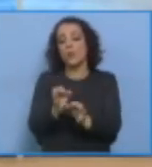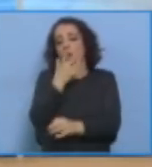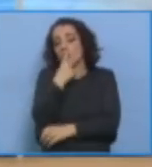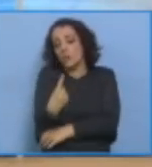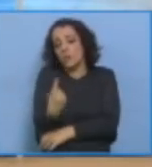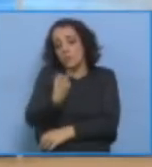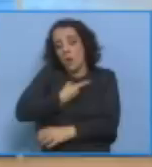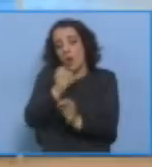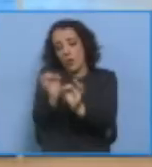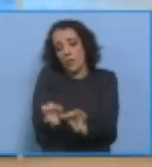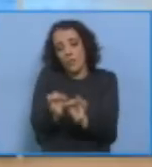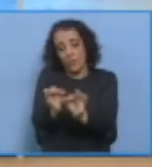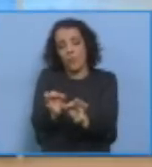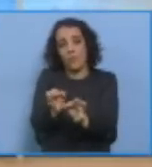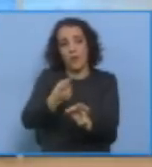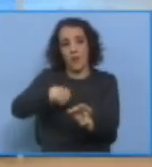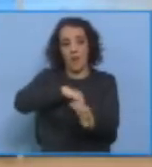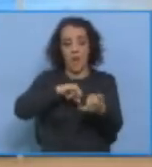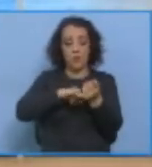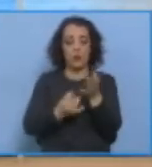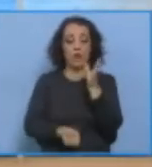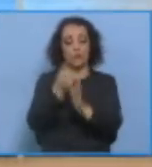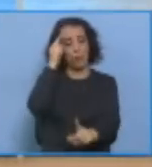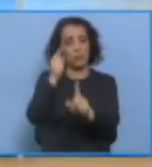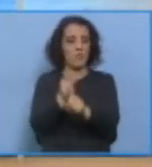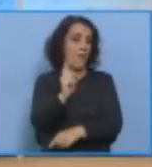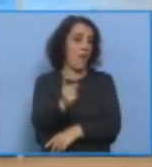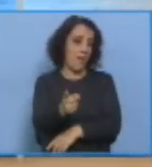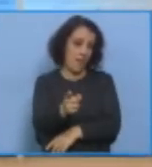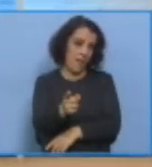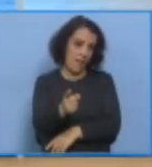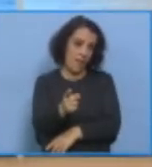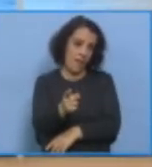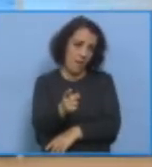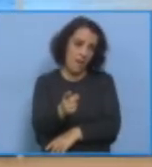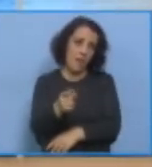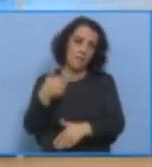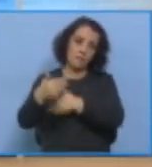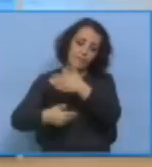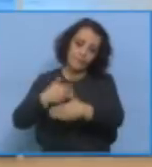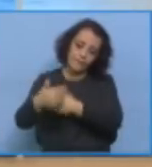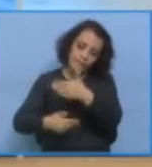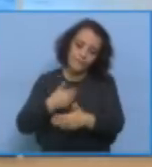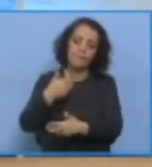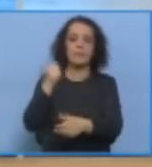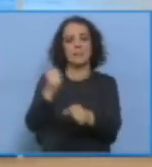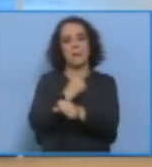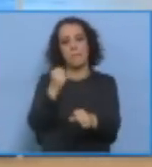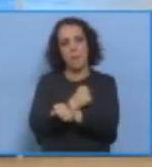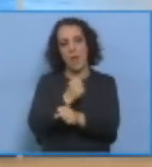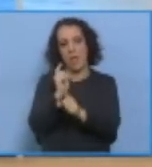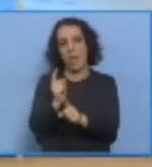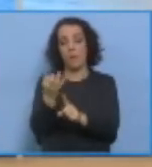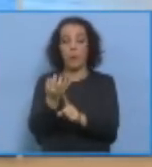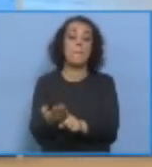cuidar deles. Foi para isso que a Associação nasceu. É esse nível que também tem sido muito importante a sua atuação no